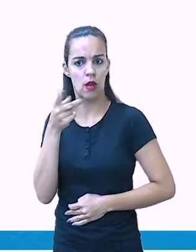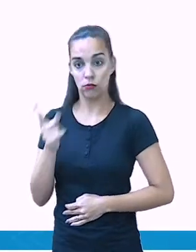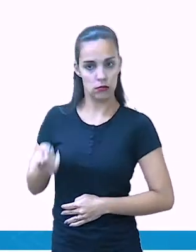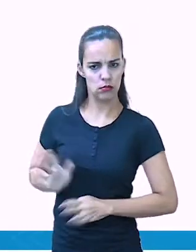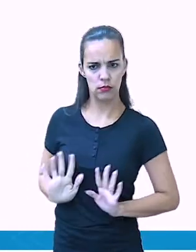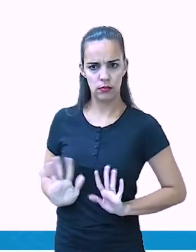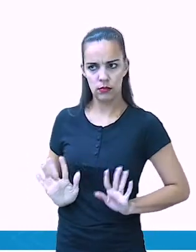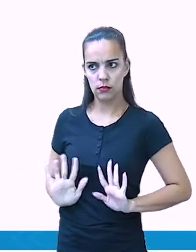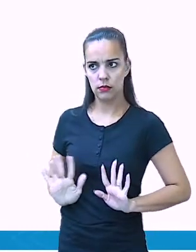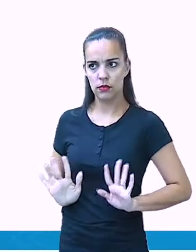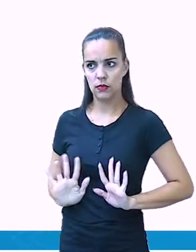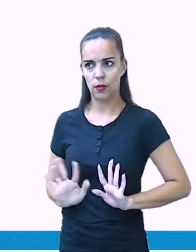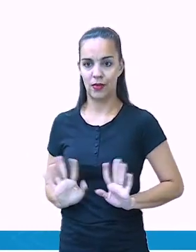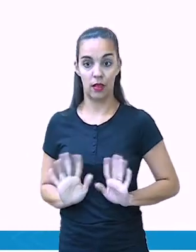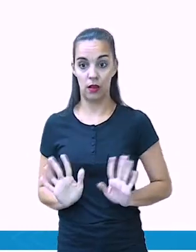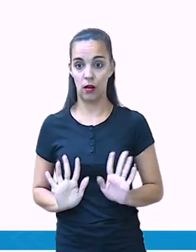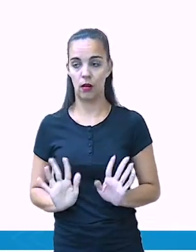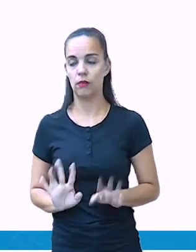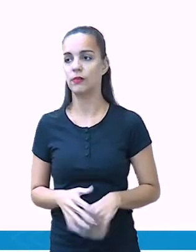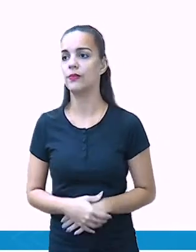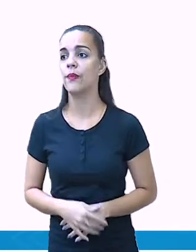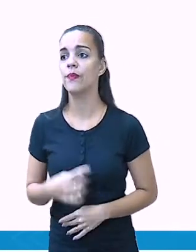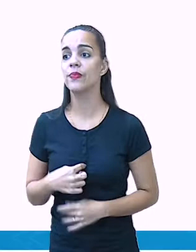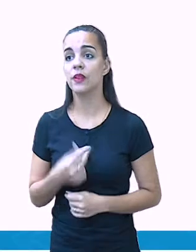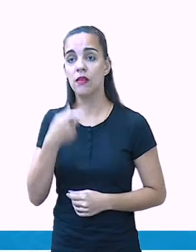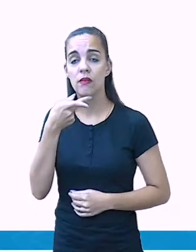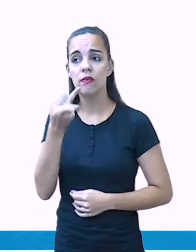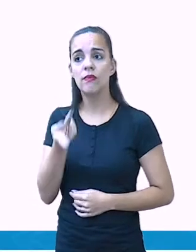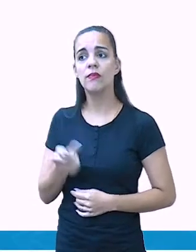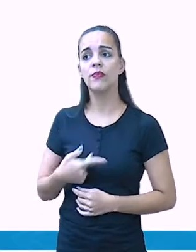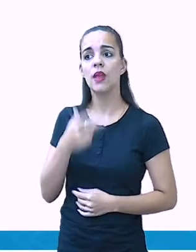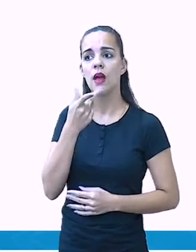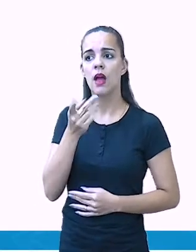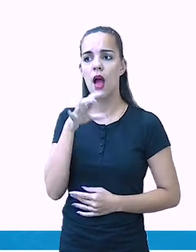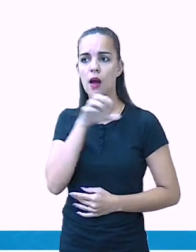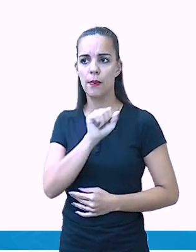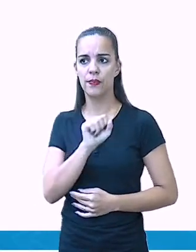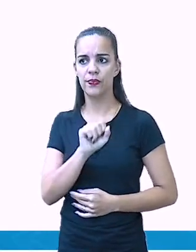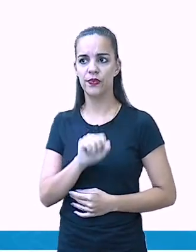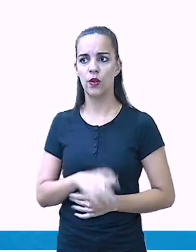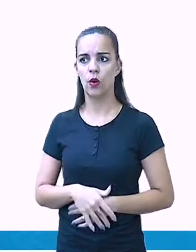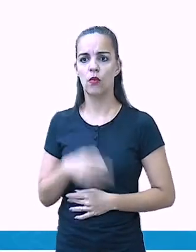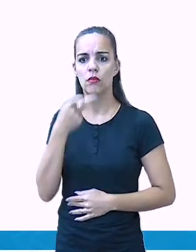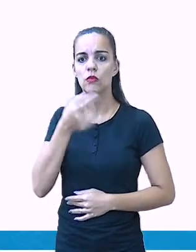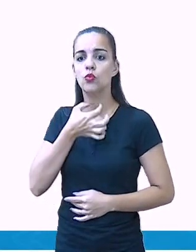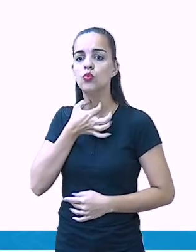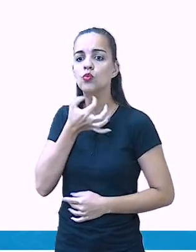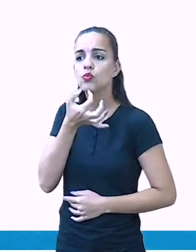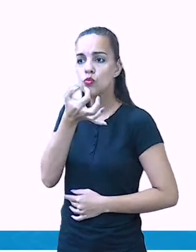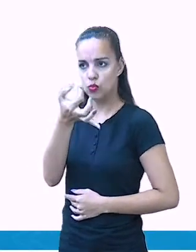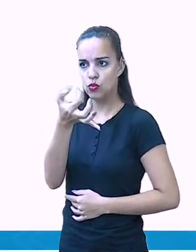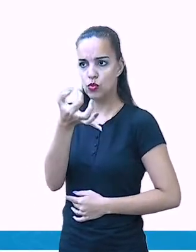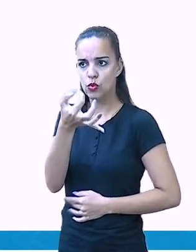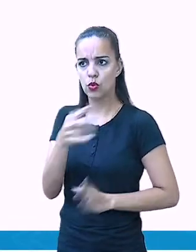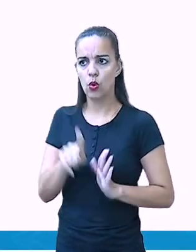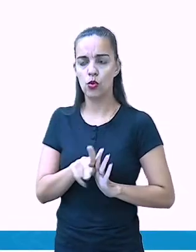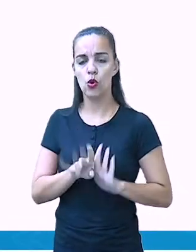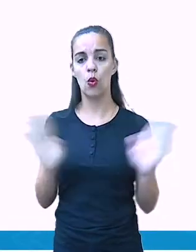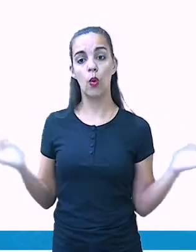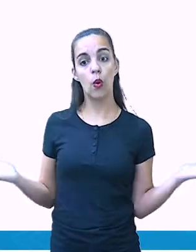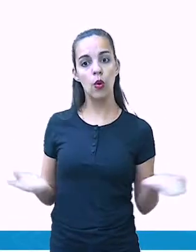H-O-J-E, não é dessa forma, não é mesmo? A gente fala emitindo alguns sons, por exemplo,